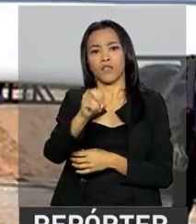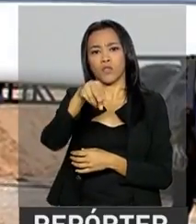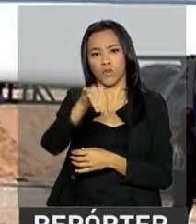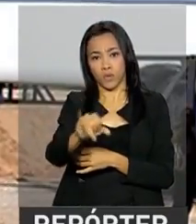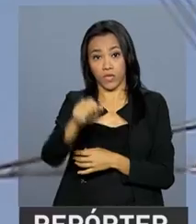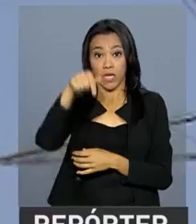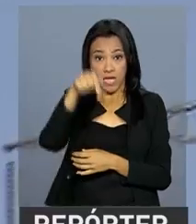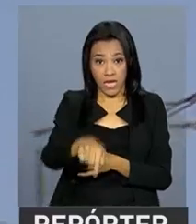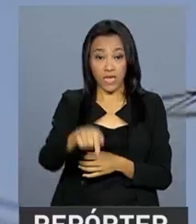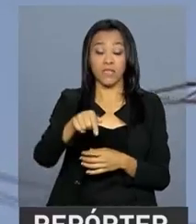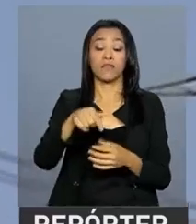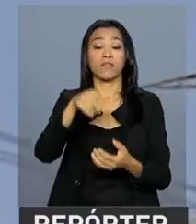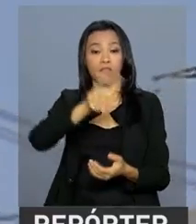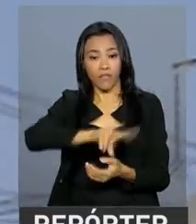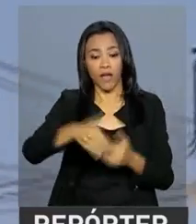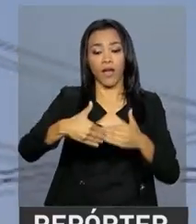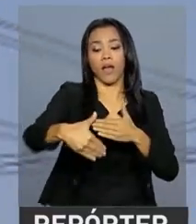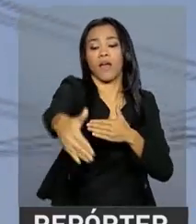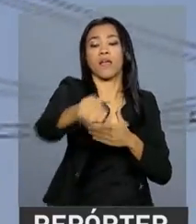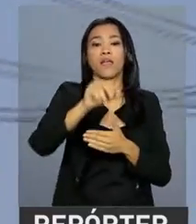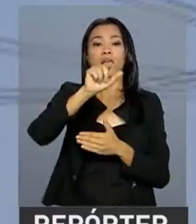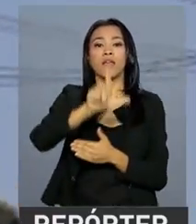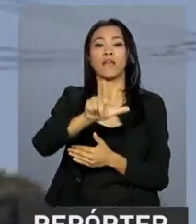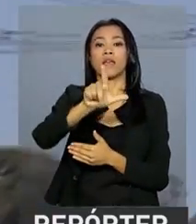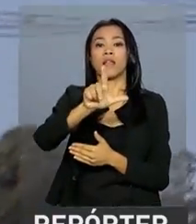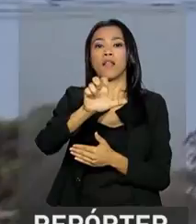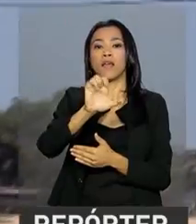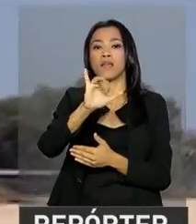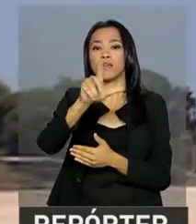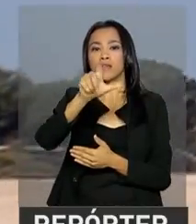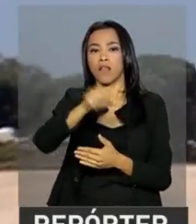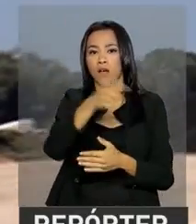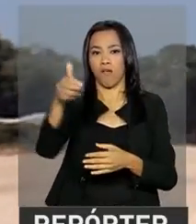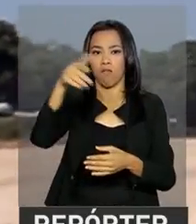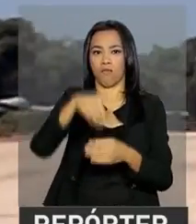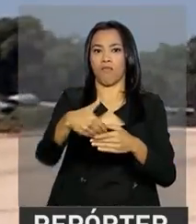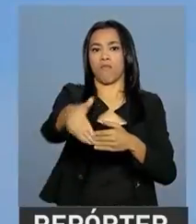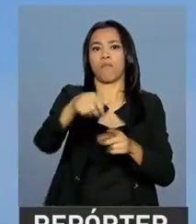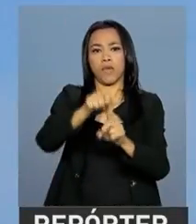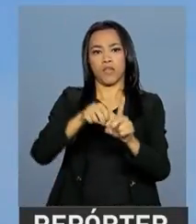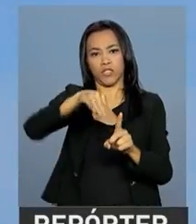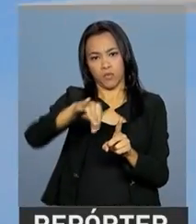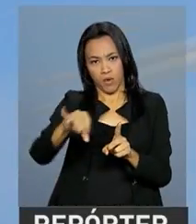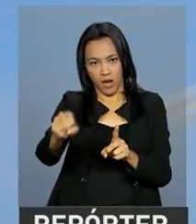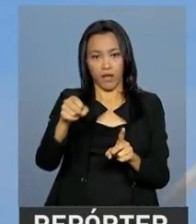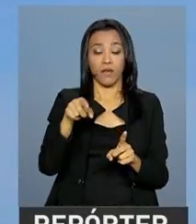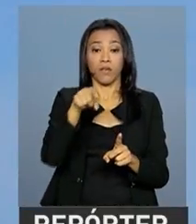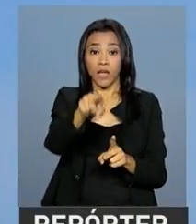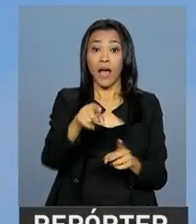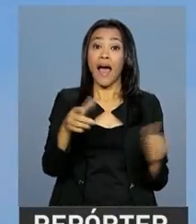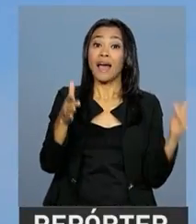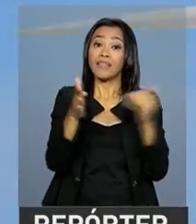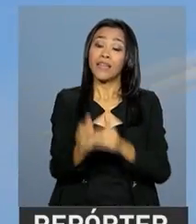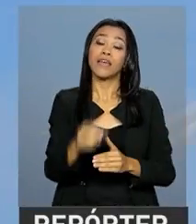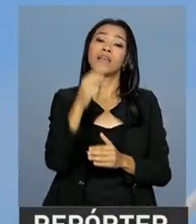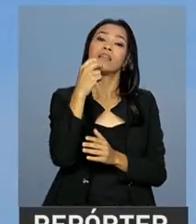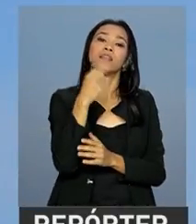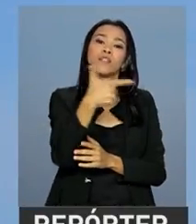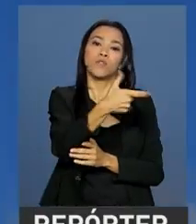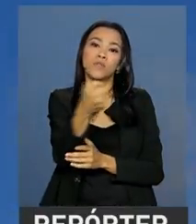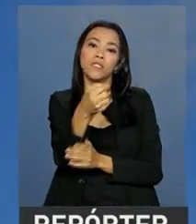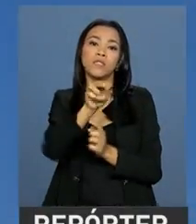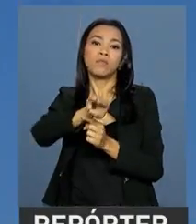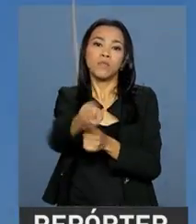maio deste ano os projetos selecionados vão contar com recursos do fundo clima até o limite de 200 milhões de